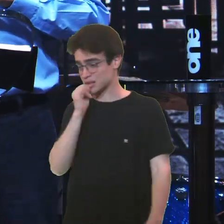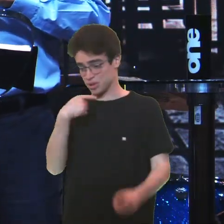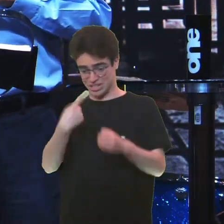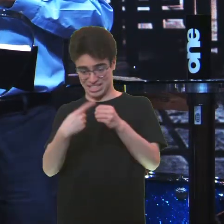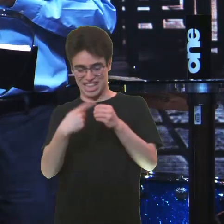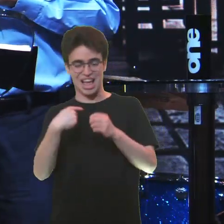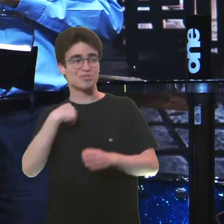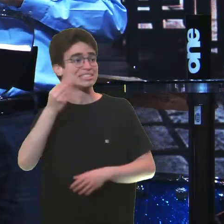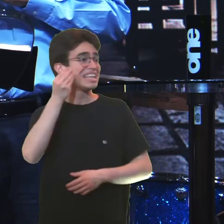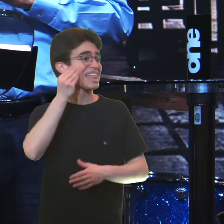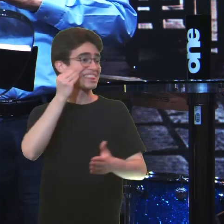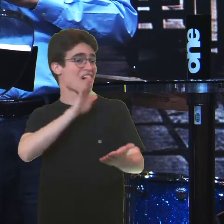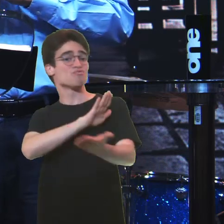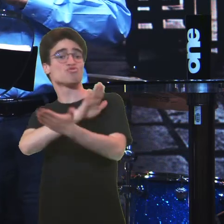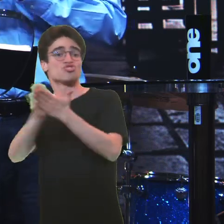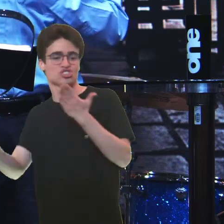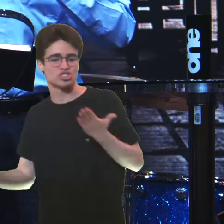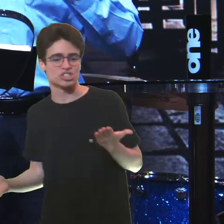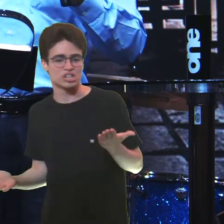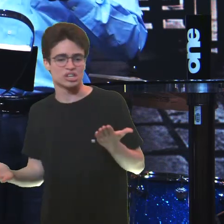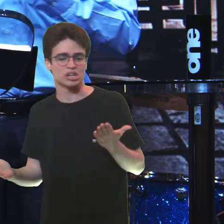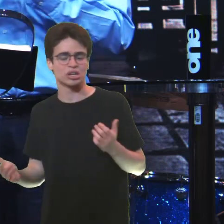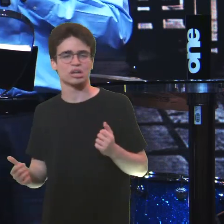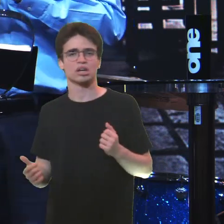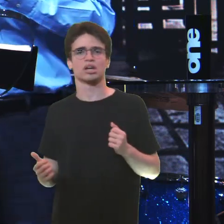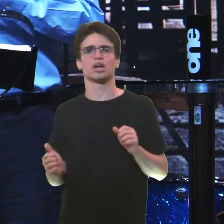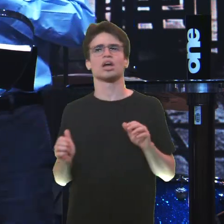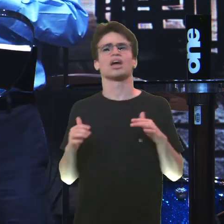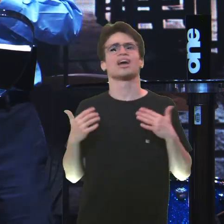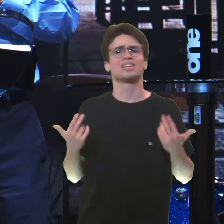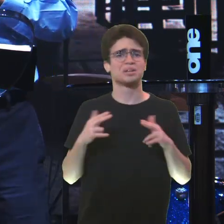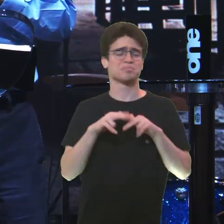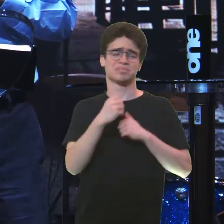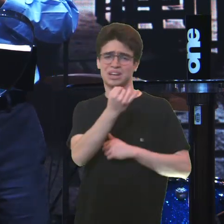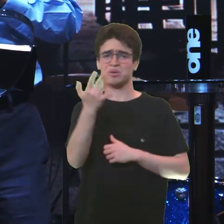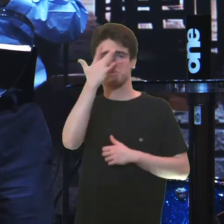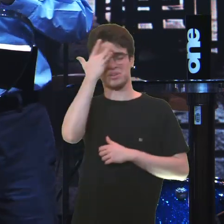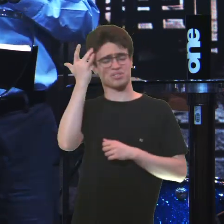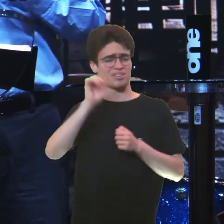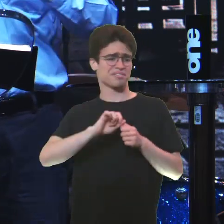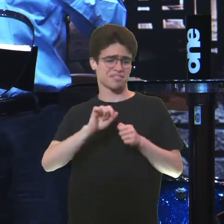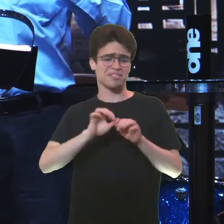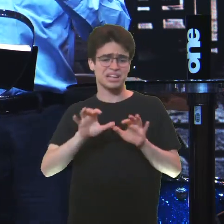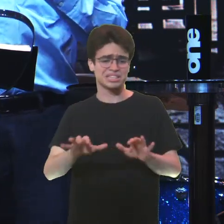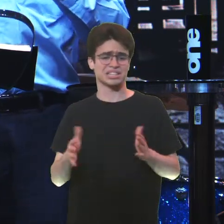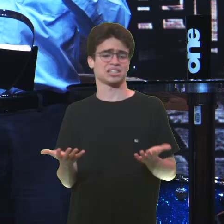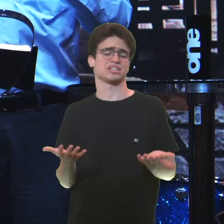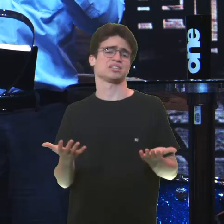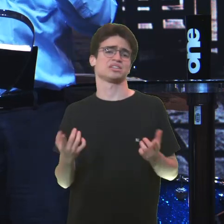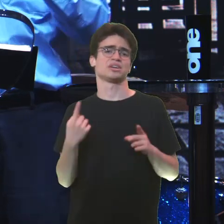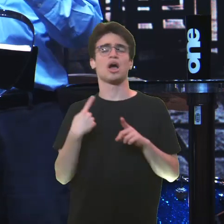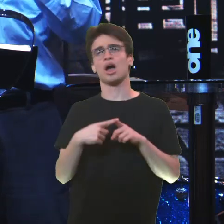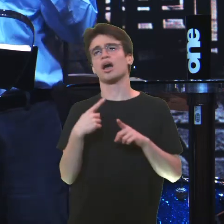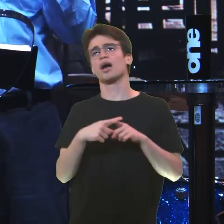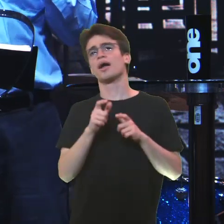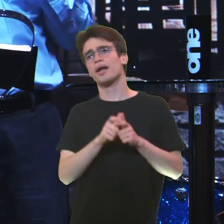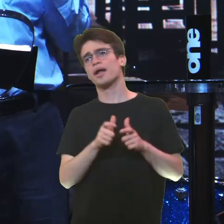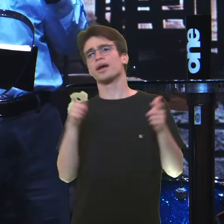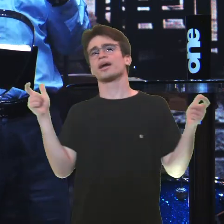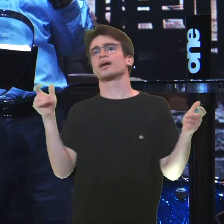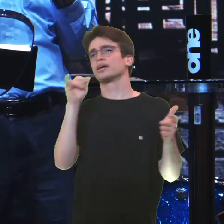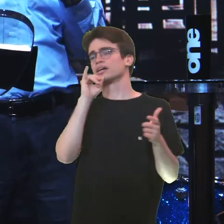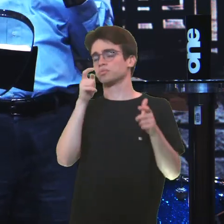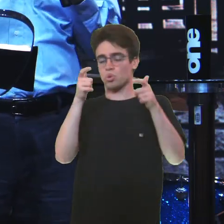Você pode tentar fugir da cidade. Y es lo que las personas hacen. E é o que as pessoas fazem. Normalmente el centro de las